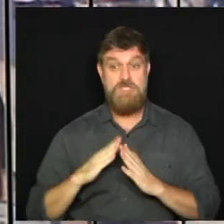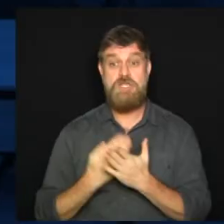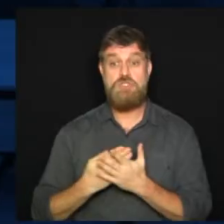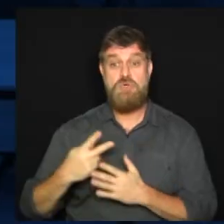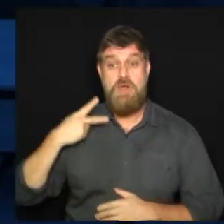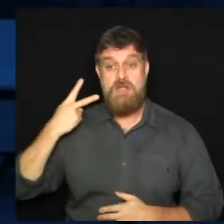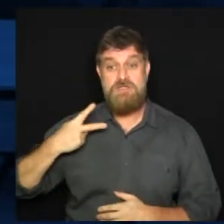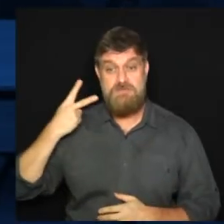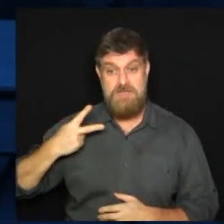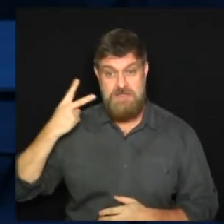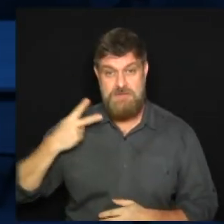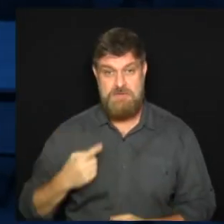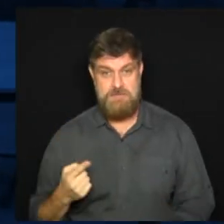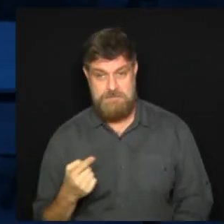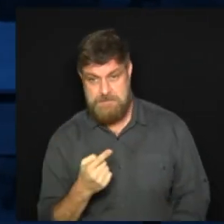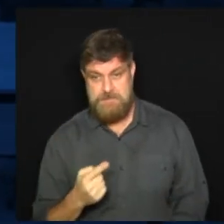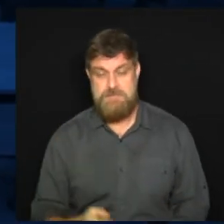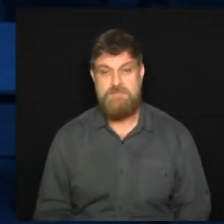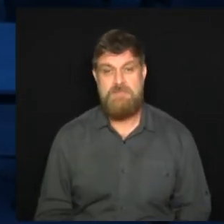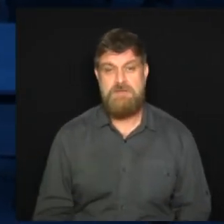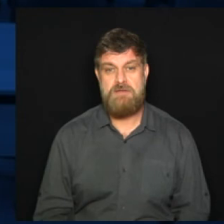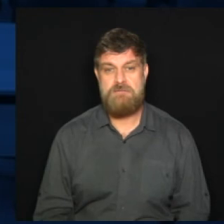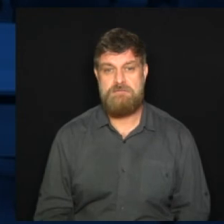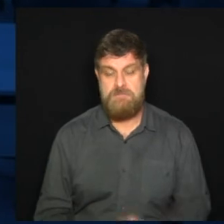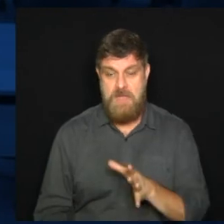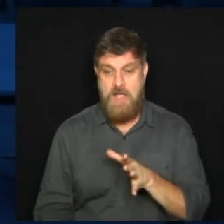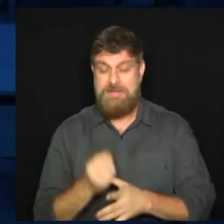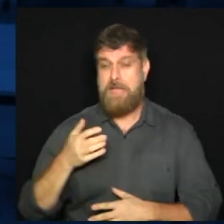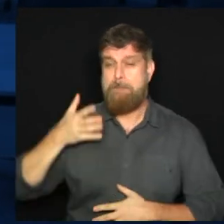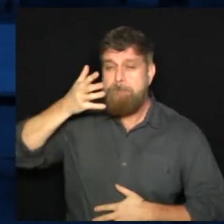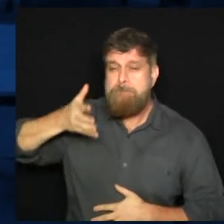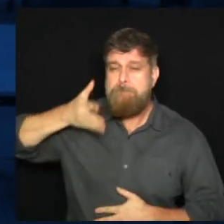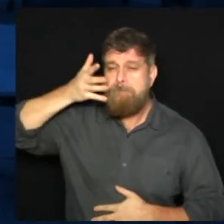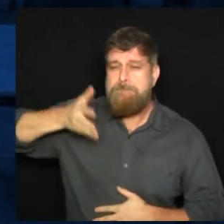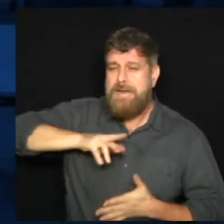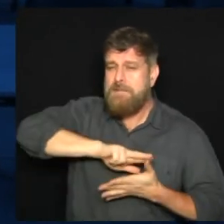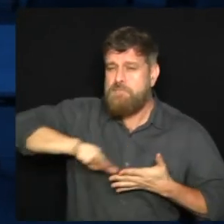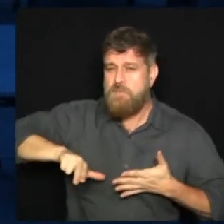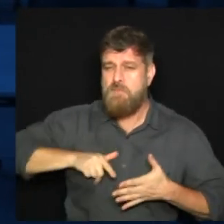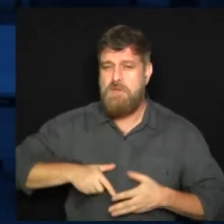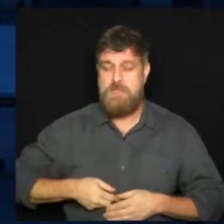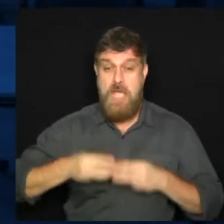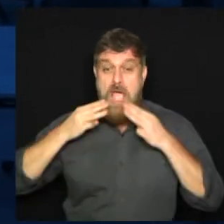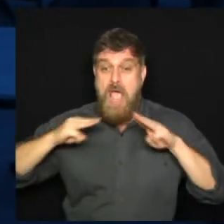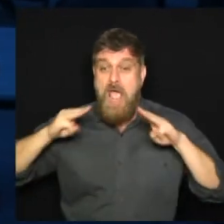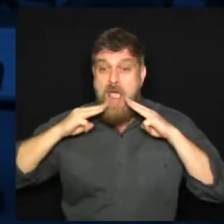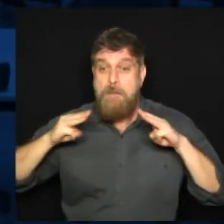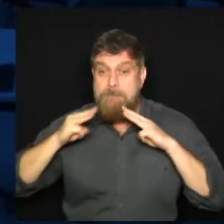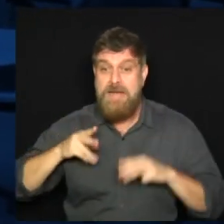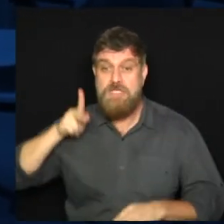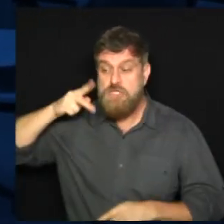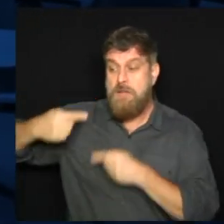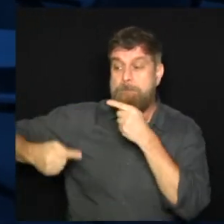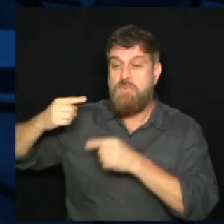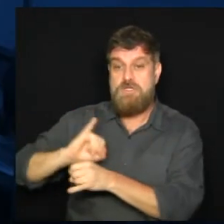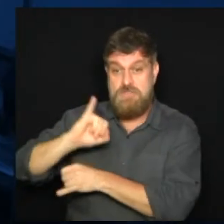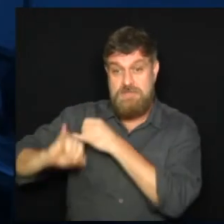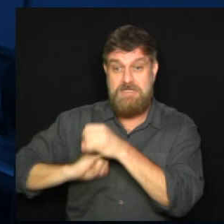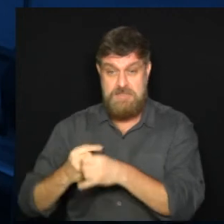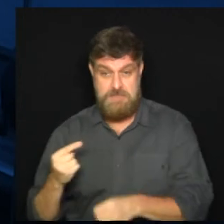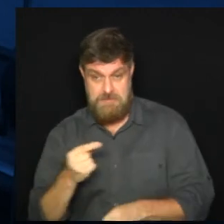acionar o Ministério Público. No mês de março e abril vão acontecer um ciclo de palestras aqui na